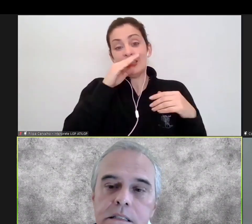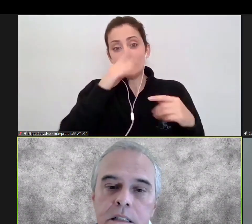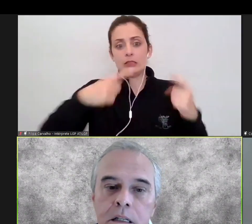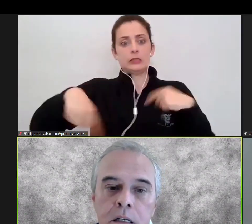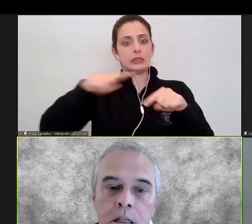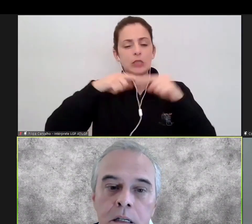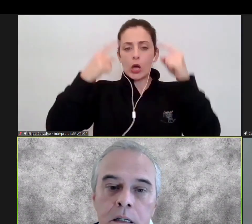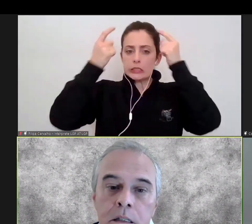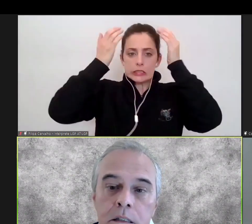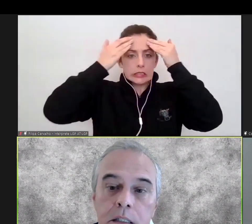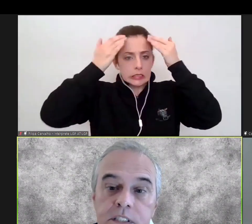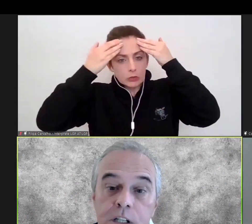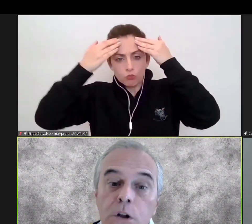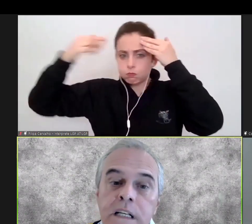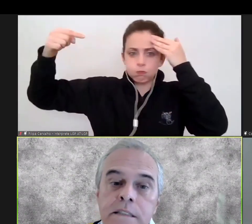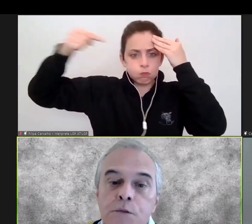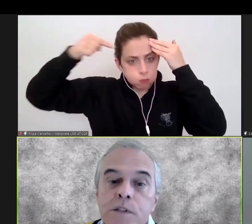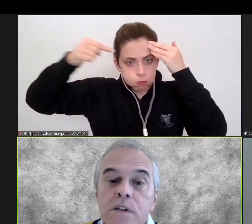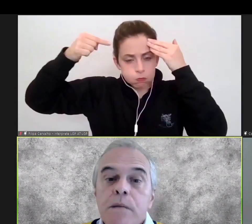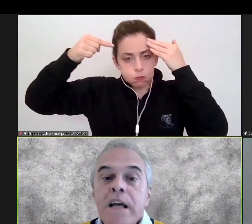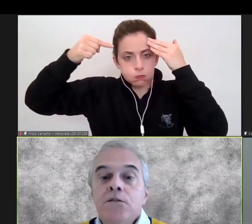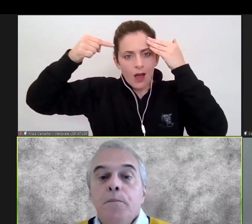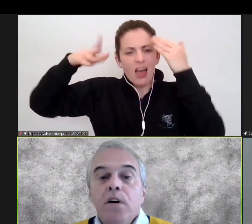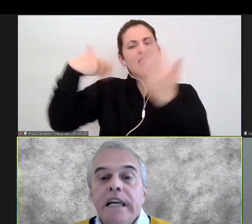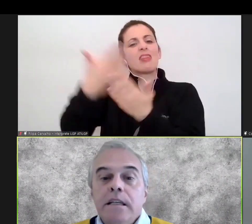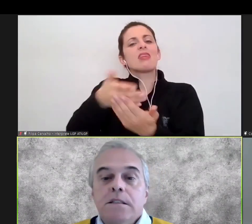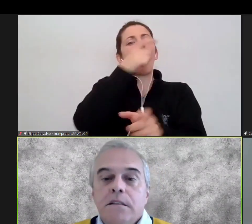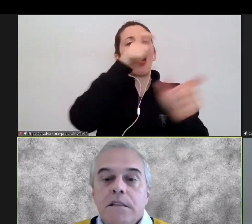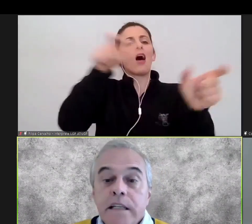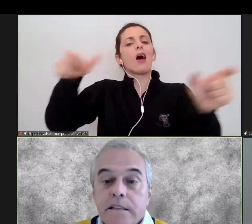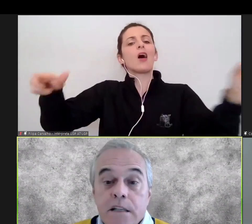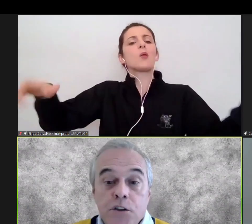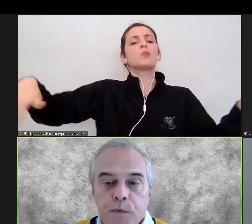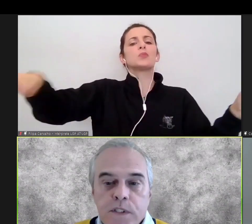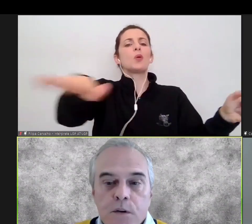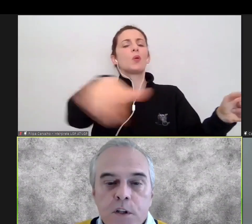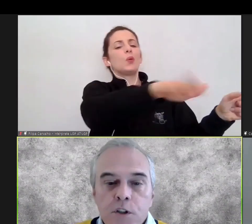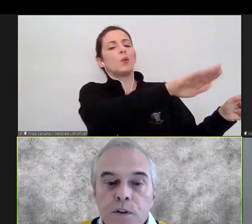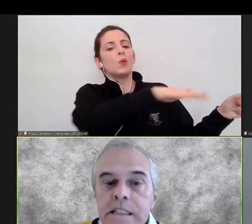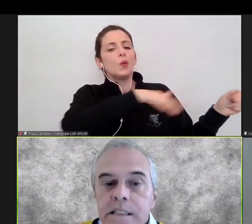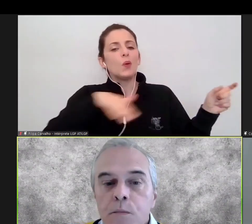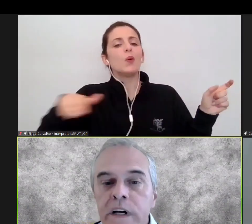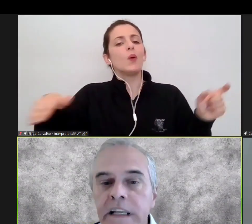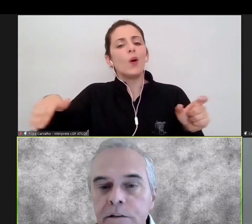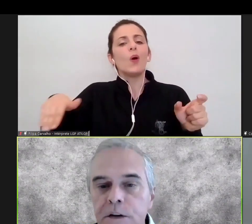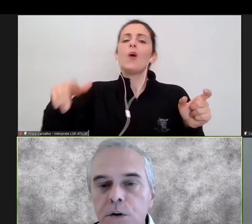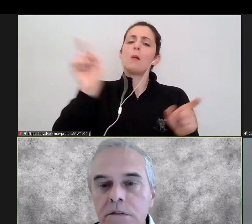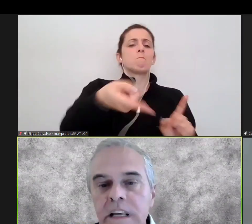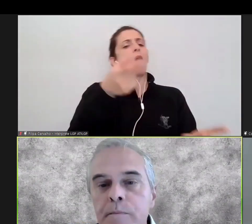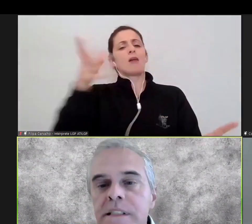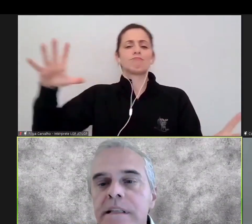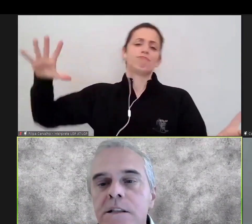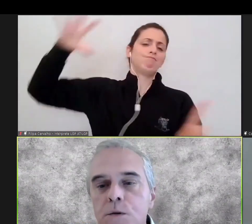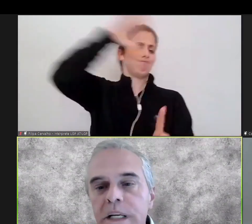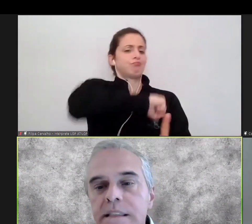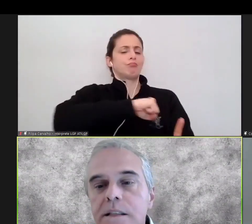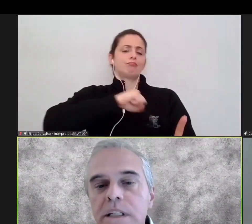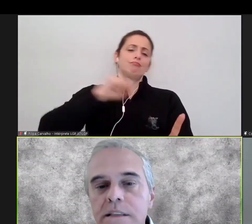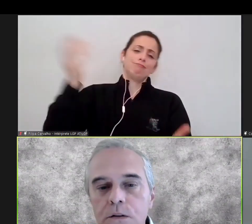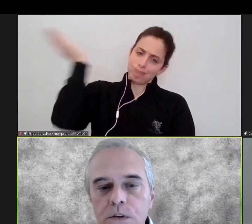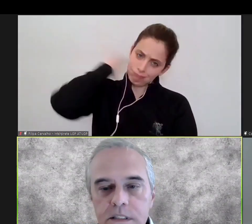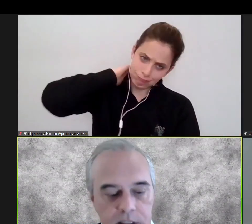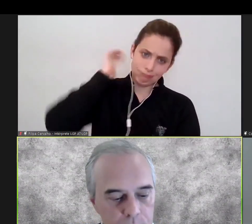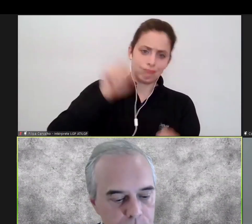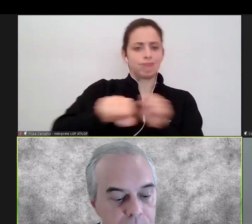assim dizer, você coloca essas pessoas à margem do progresso. Ela tem que estar à disposição para a exploração porque ela é inferior e não tem capacidade de superação